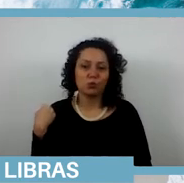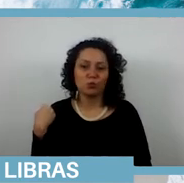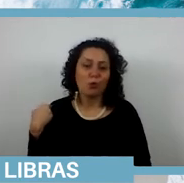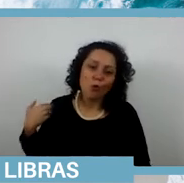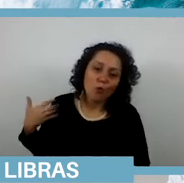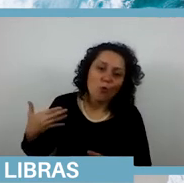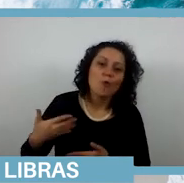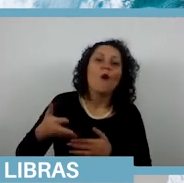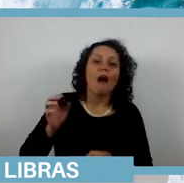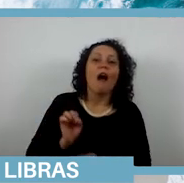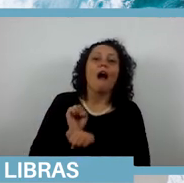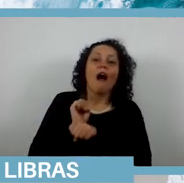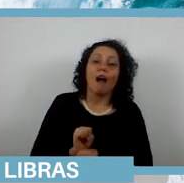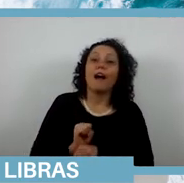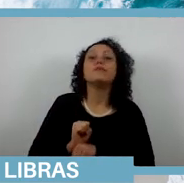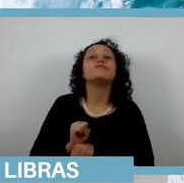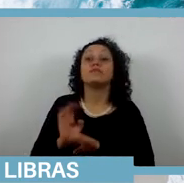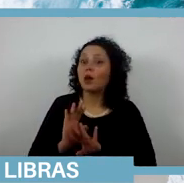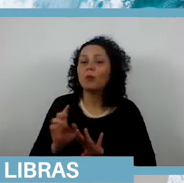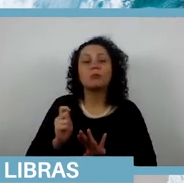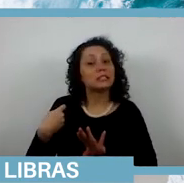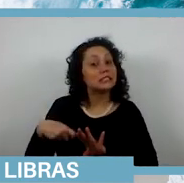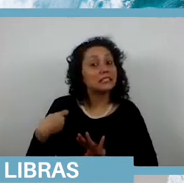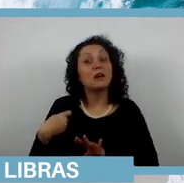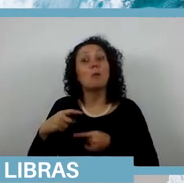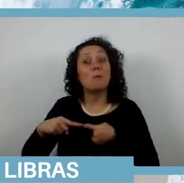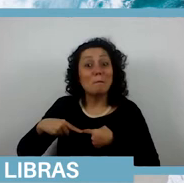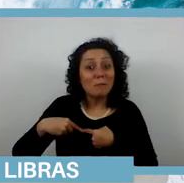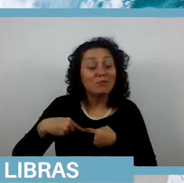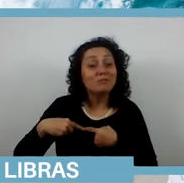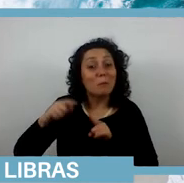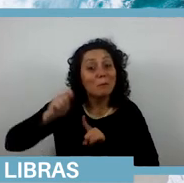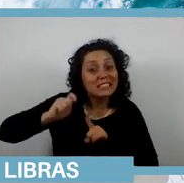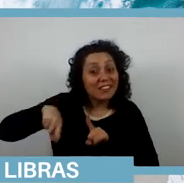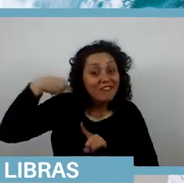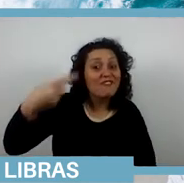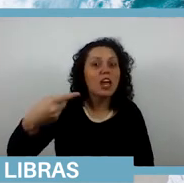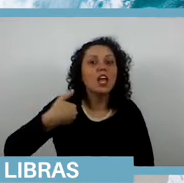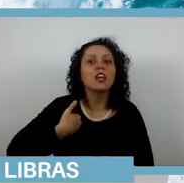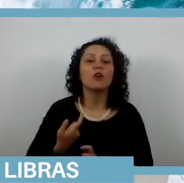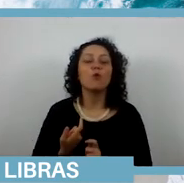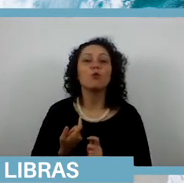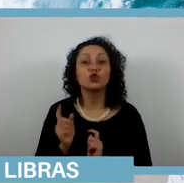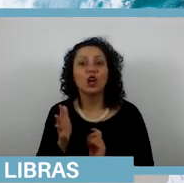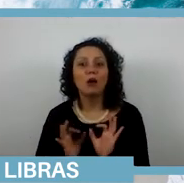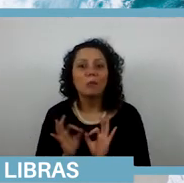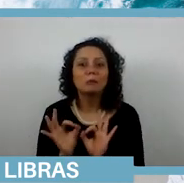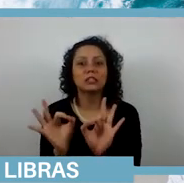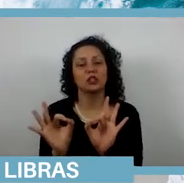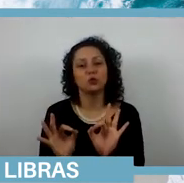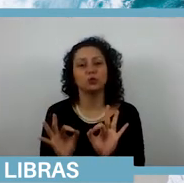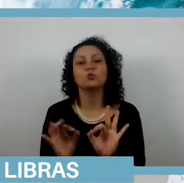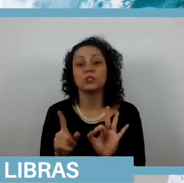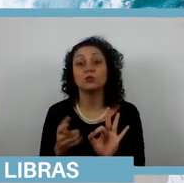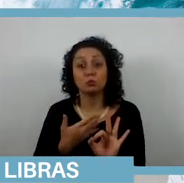passou um mês para um planejamento do próximo mês acho que foi uma coisa que fez muita diferença ajudou muito a manter o negócio funcionando